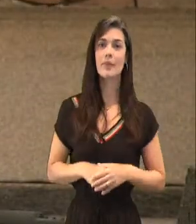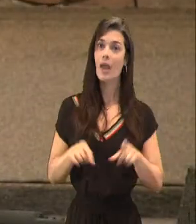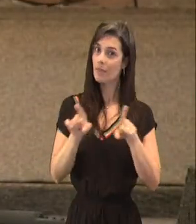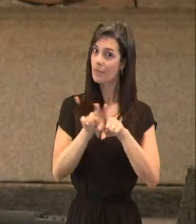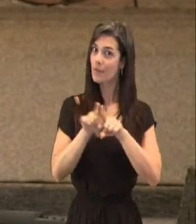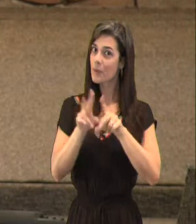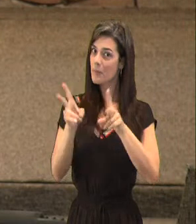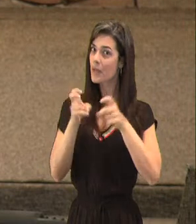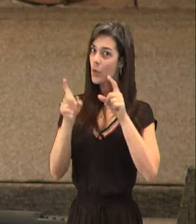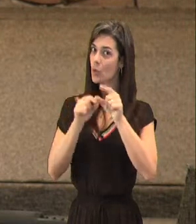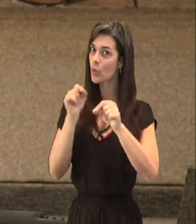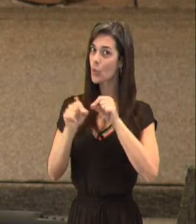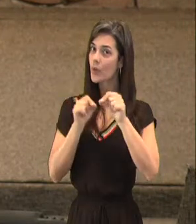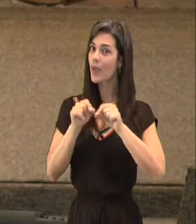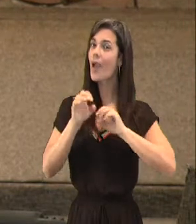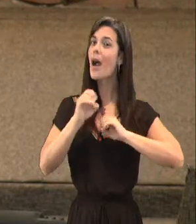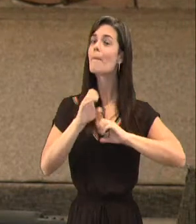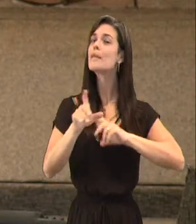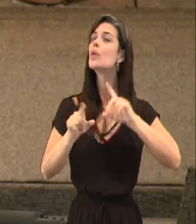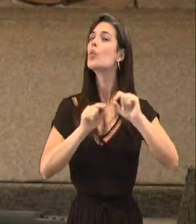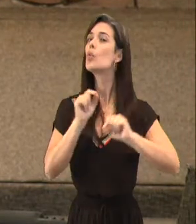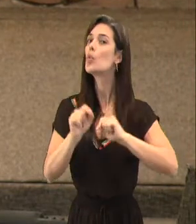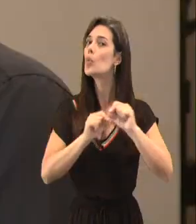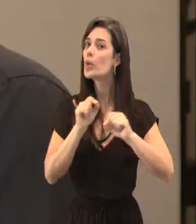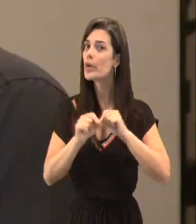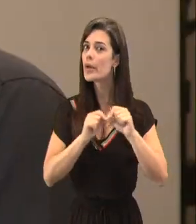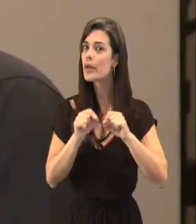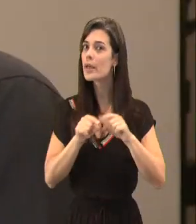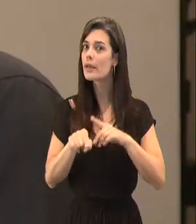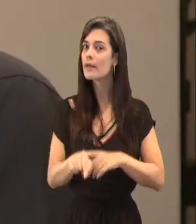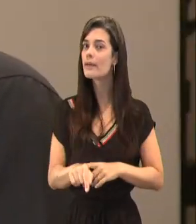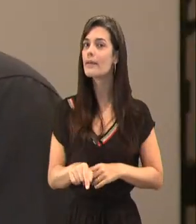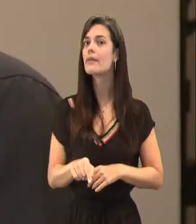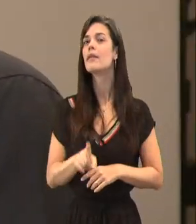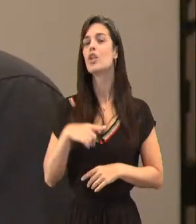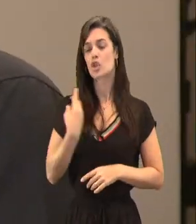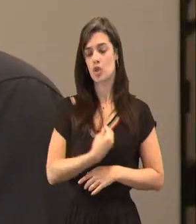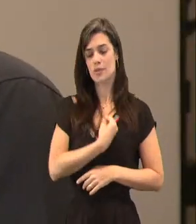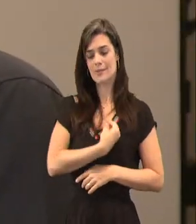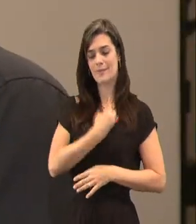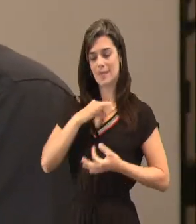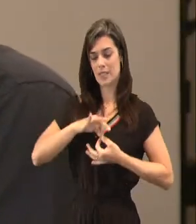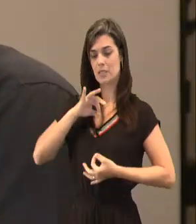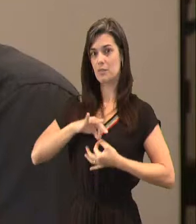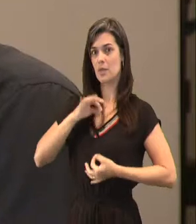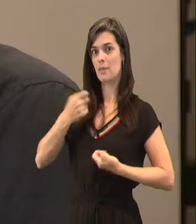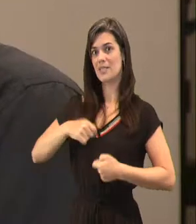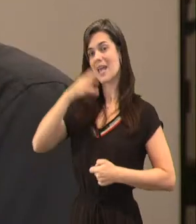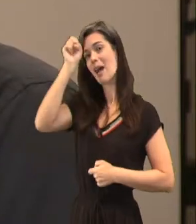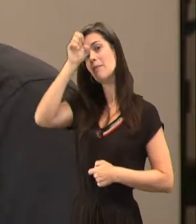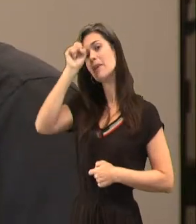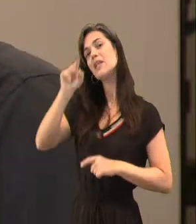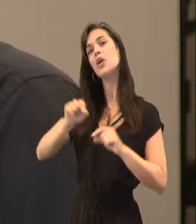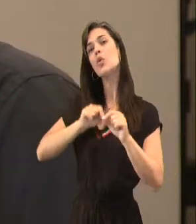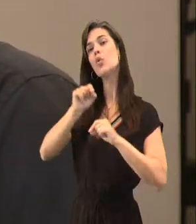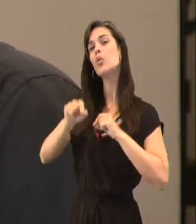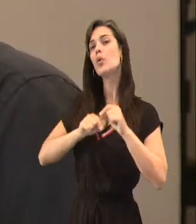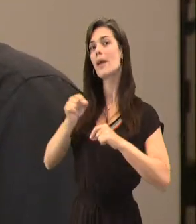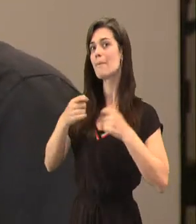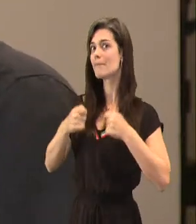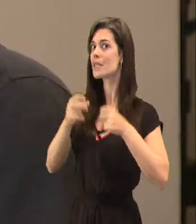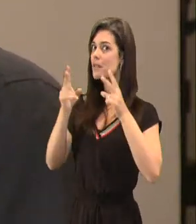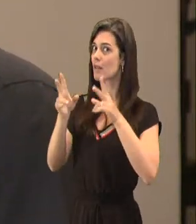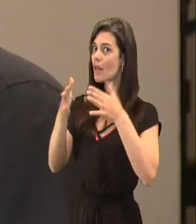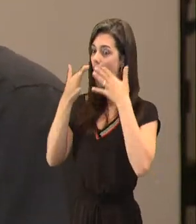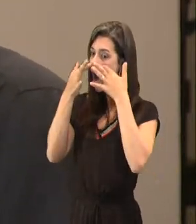aqui uma lição, também temos aqui mais um aprendizado para a nossa vida espiritual, que não pode deixar de ser